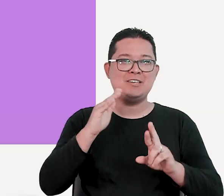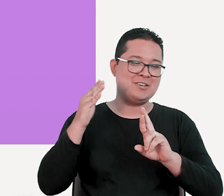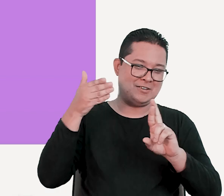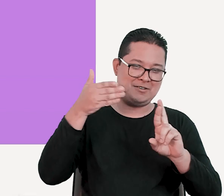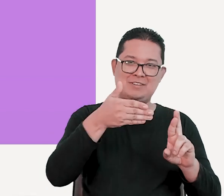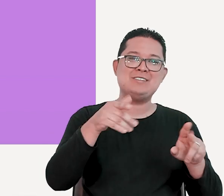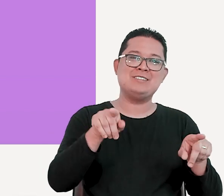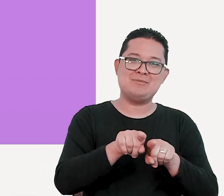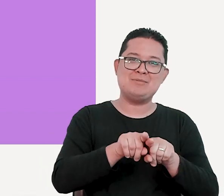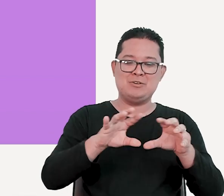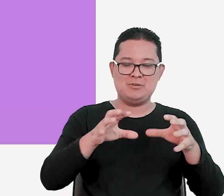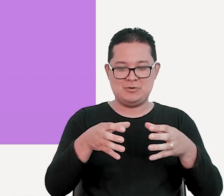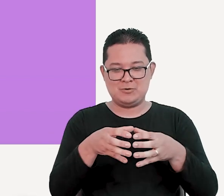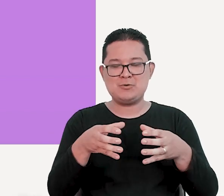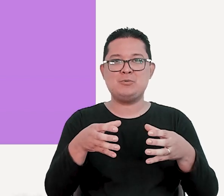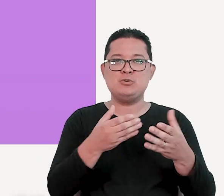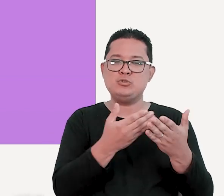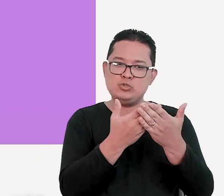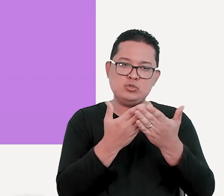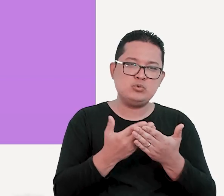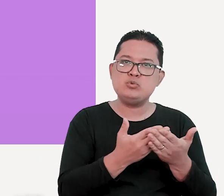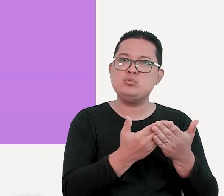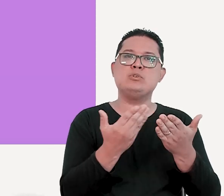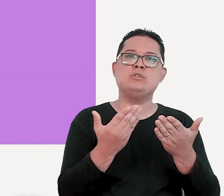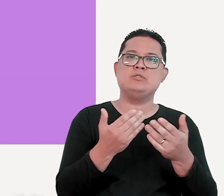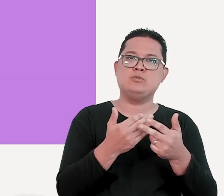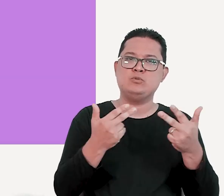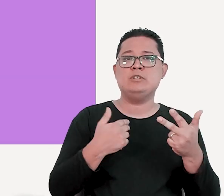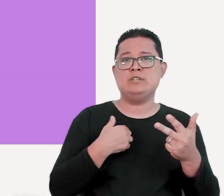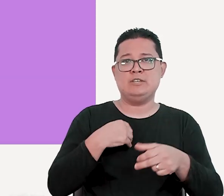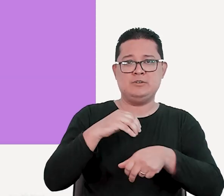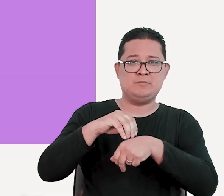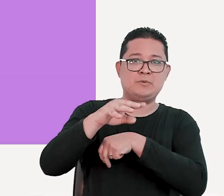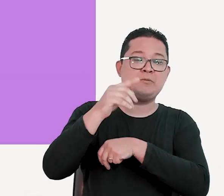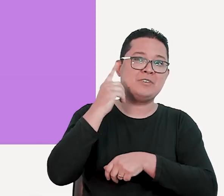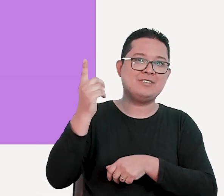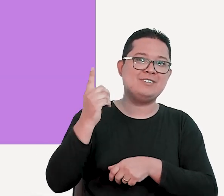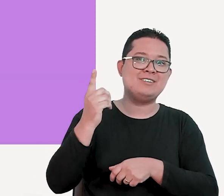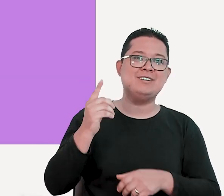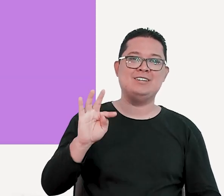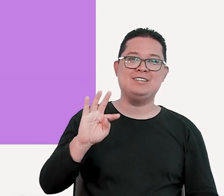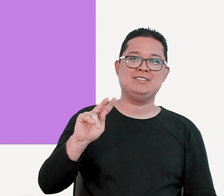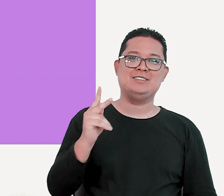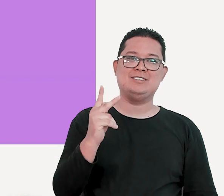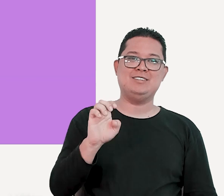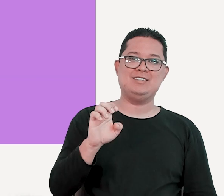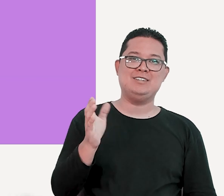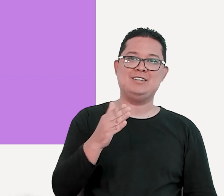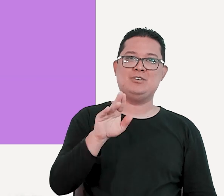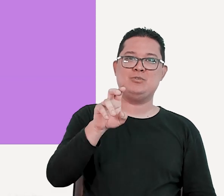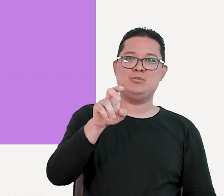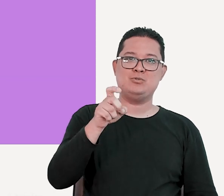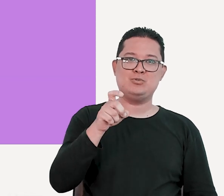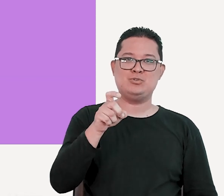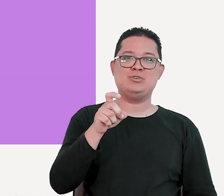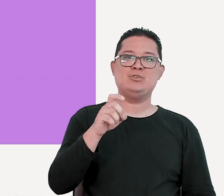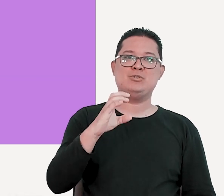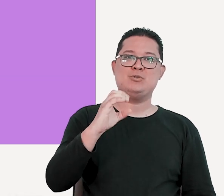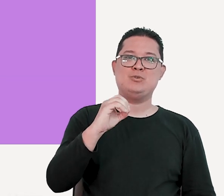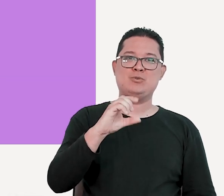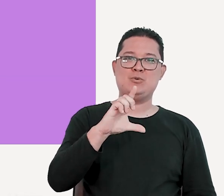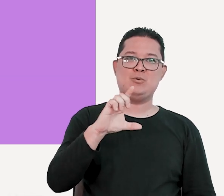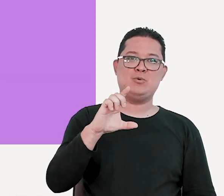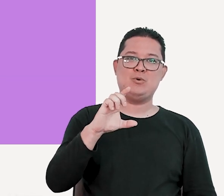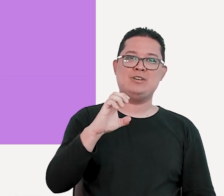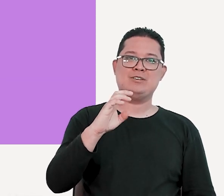de estudos que eu falo, que eu indico para todo mundo, é o The UX Collective, que tem um monte, mas um monte de